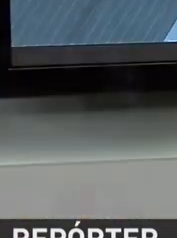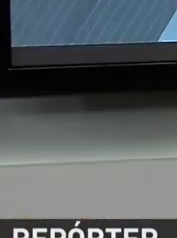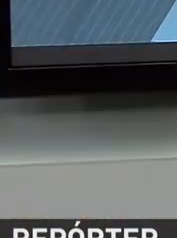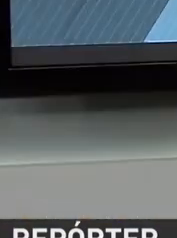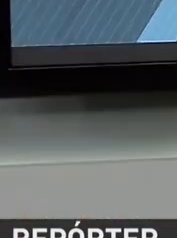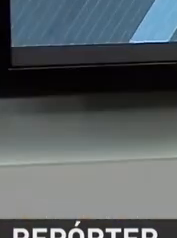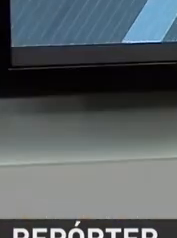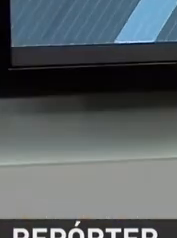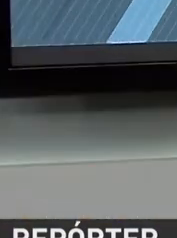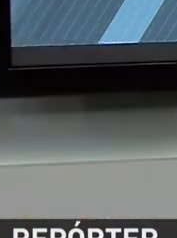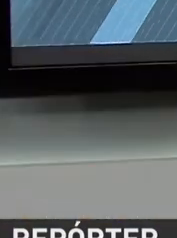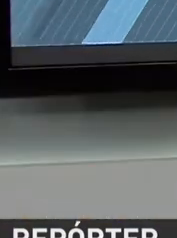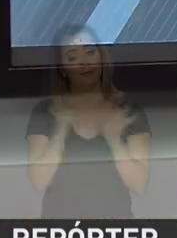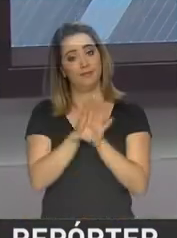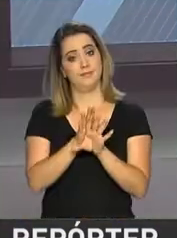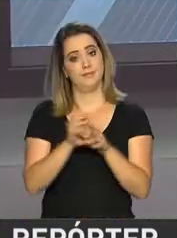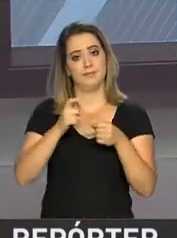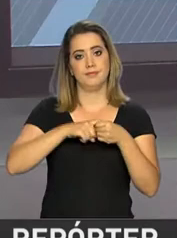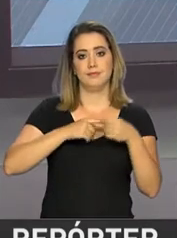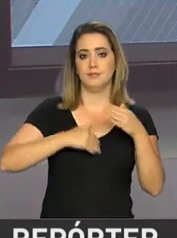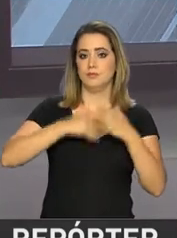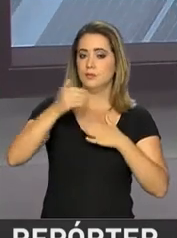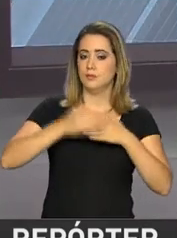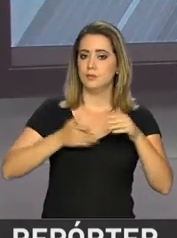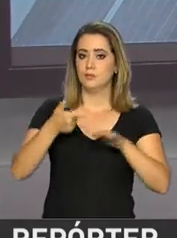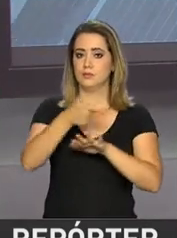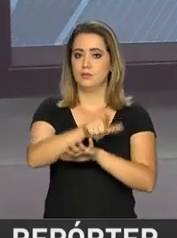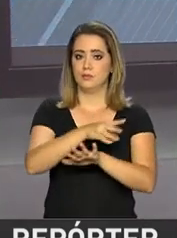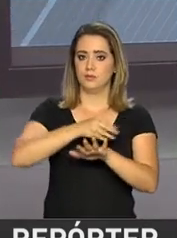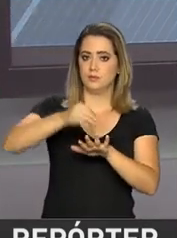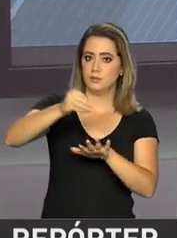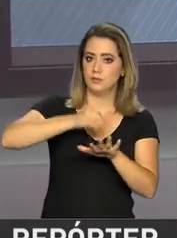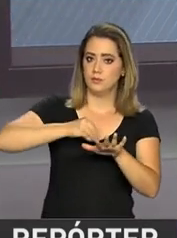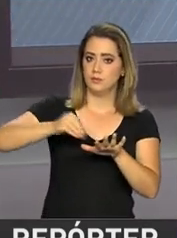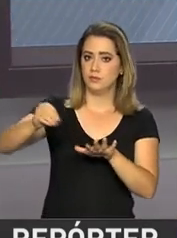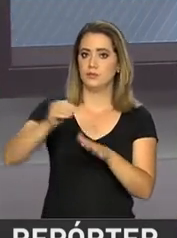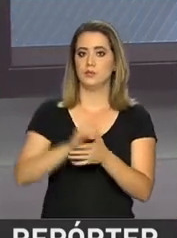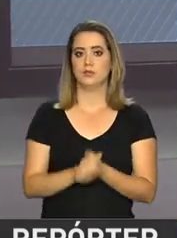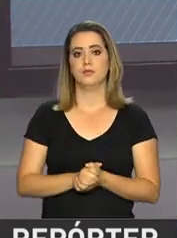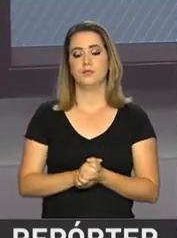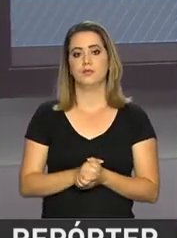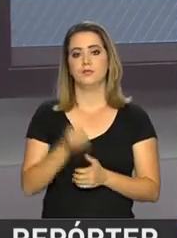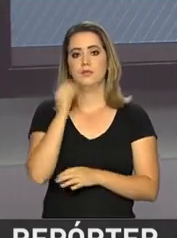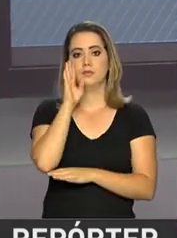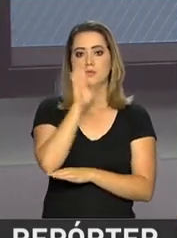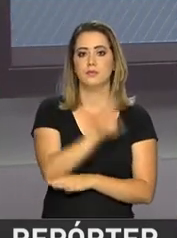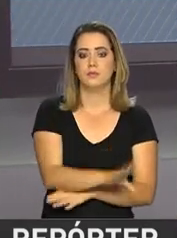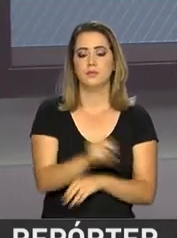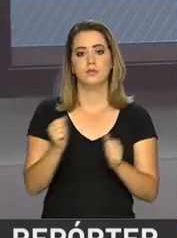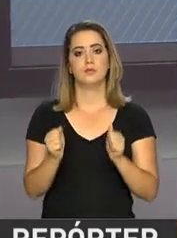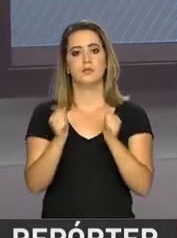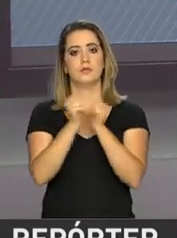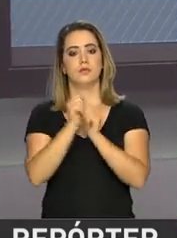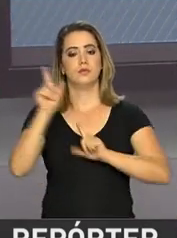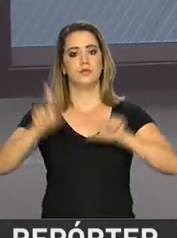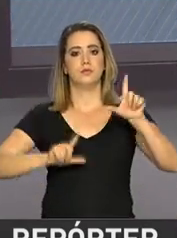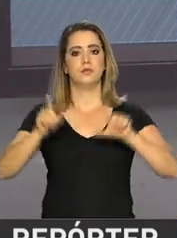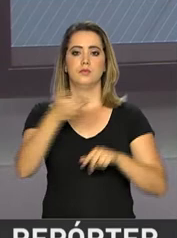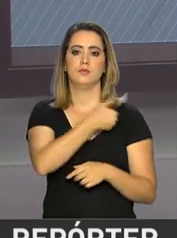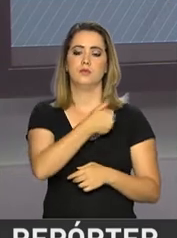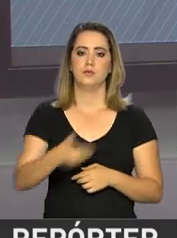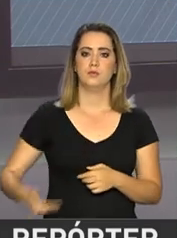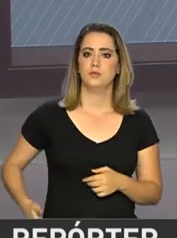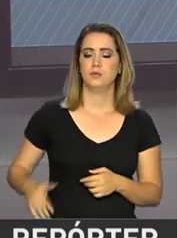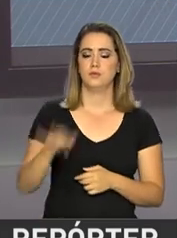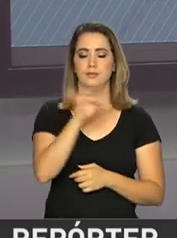nós ficamos por aqui voltamos a qualquer momento com outras informações uma boa tarde pra você continue com a gente na